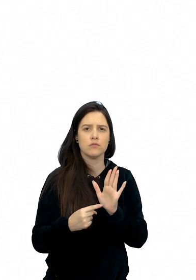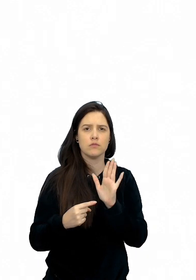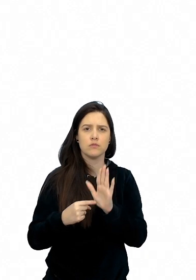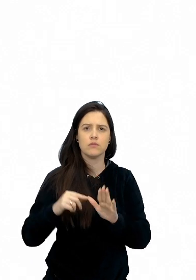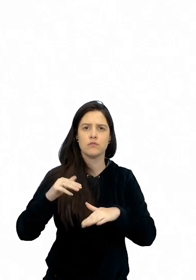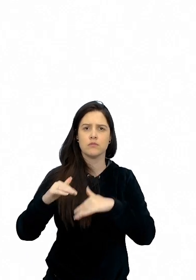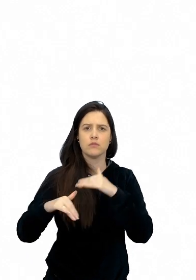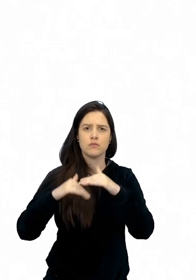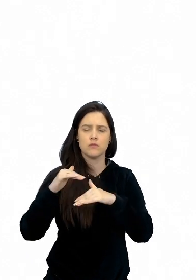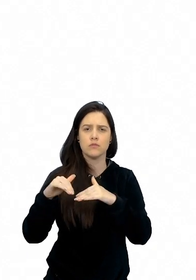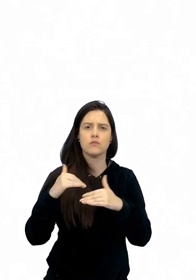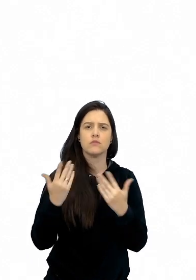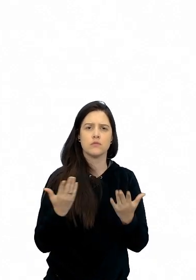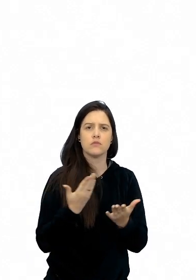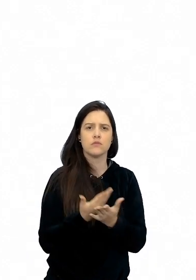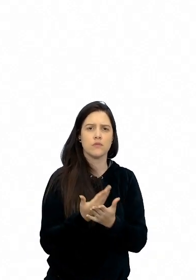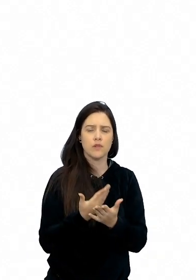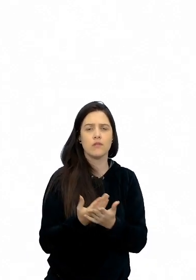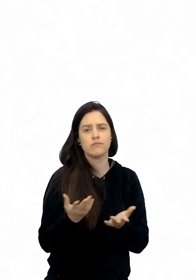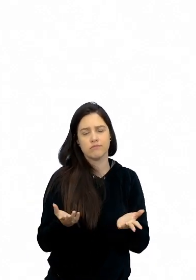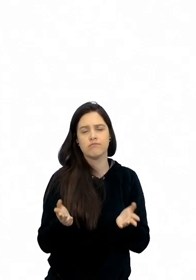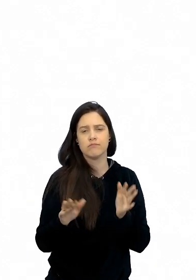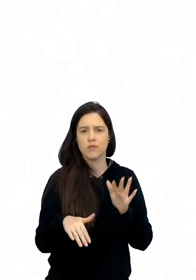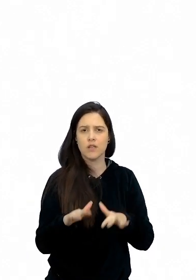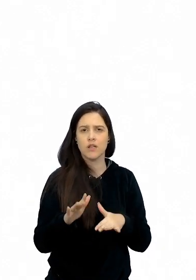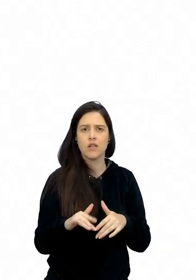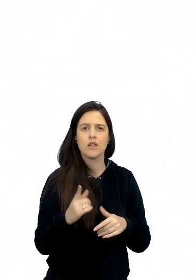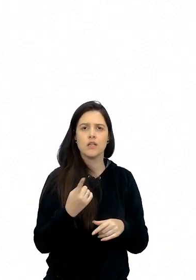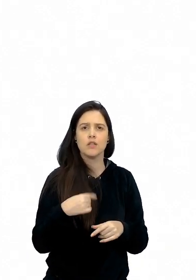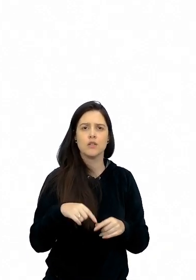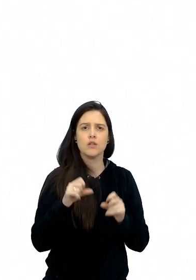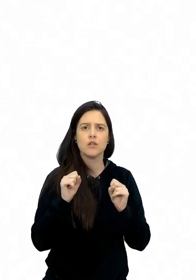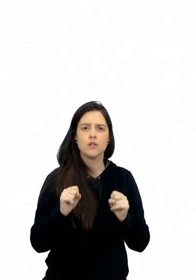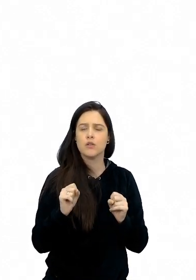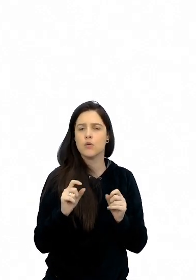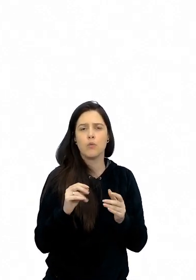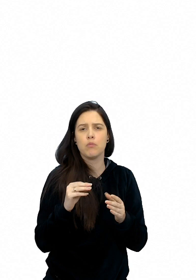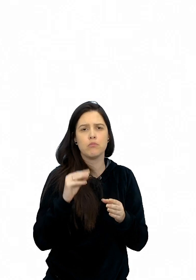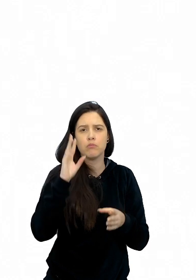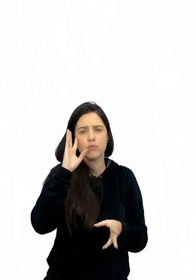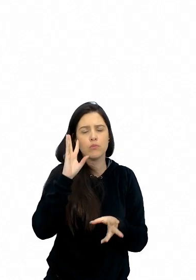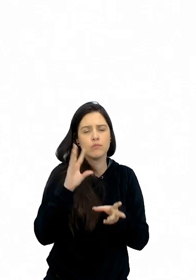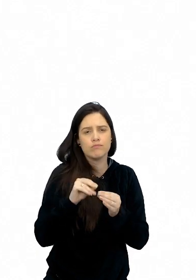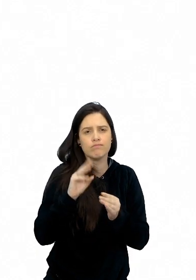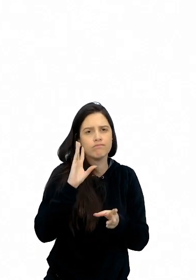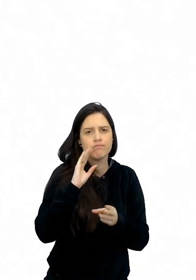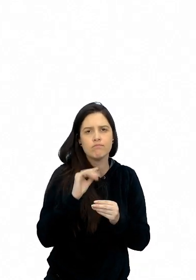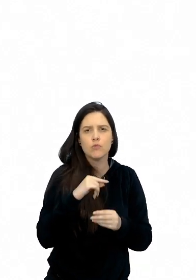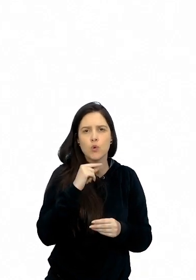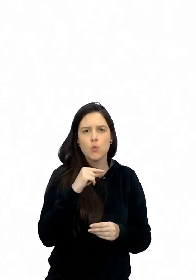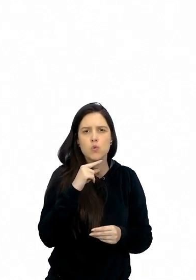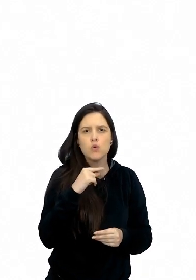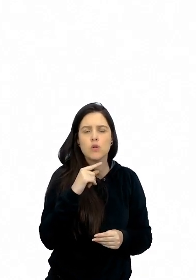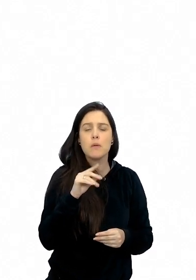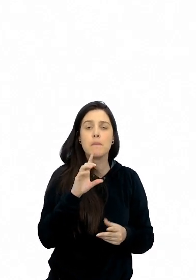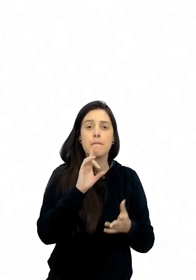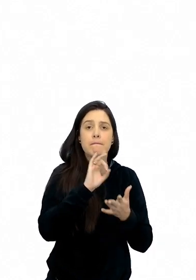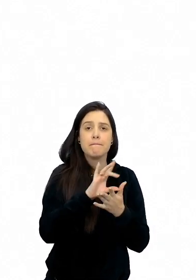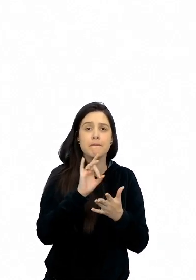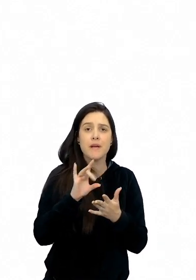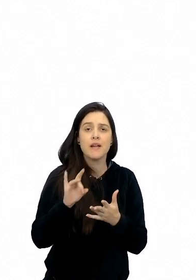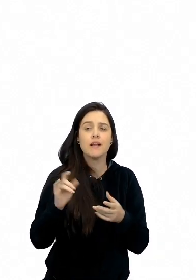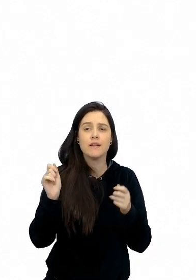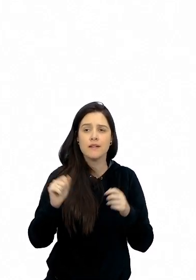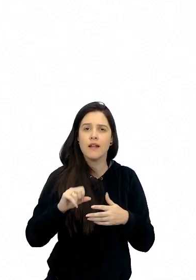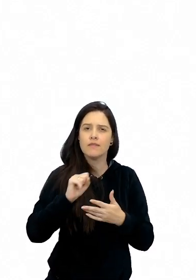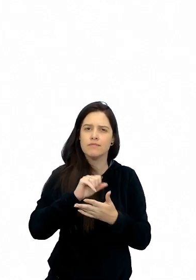compreensão total dos estudantes, não dá para avançar, porque senão eles não vão compreender, né? E aí fica aquelas lacunas das